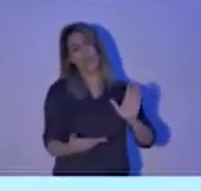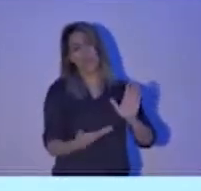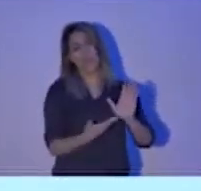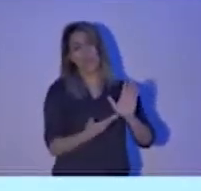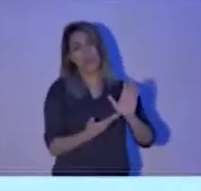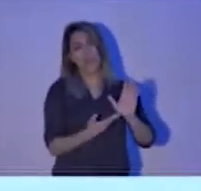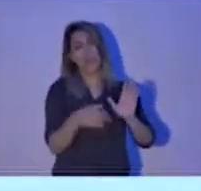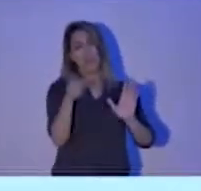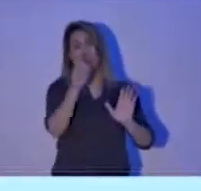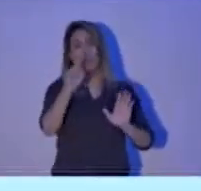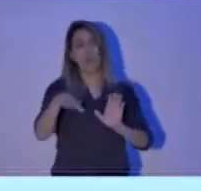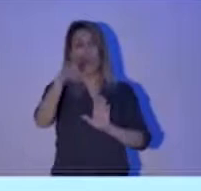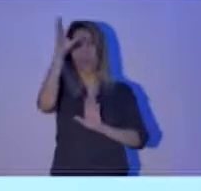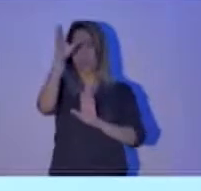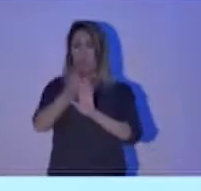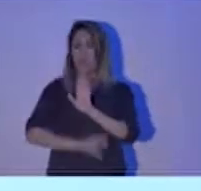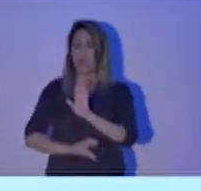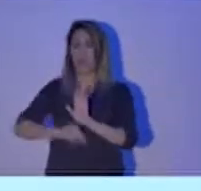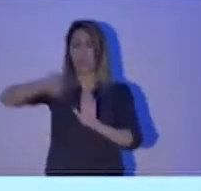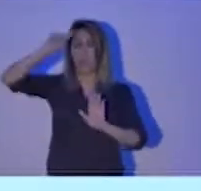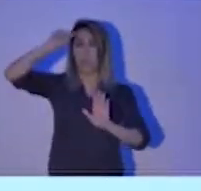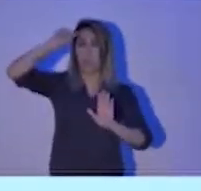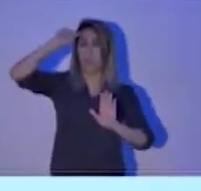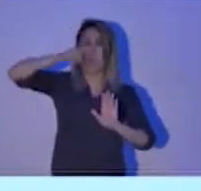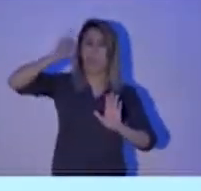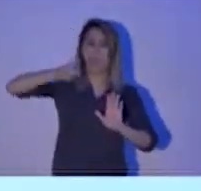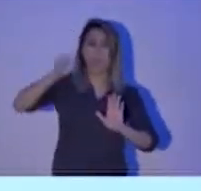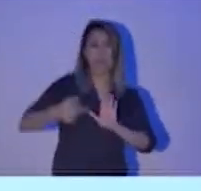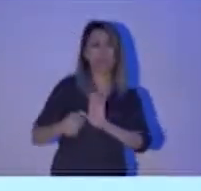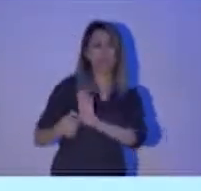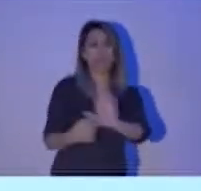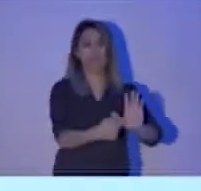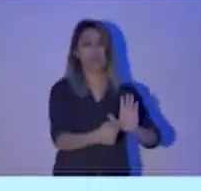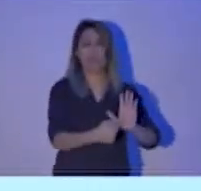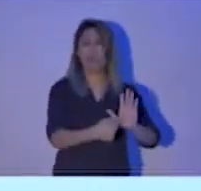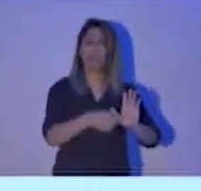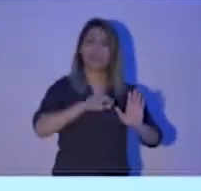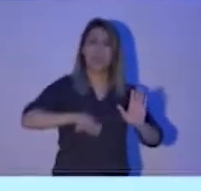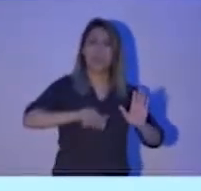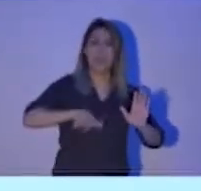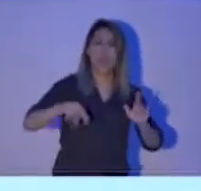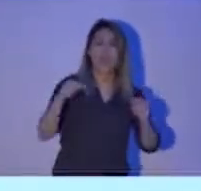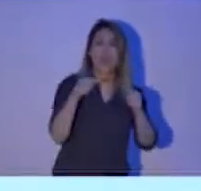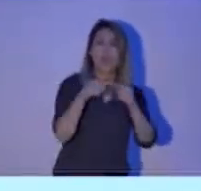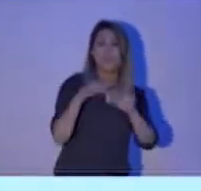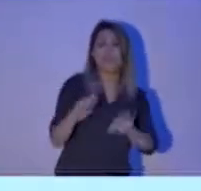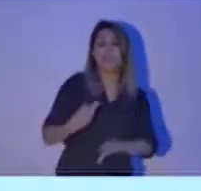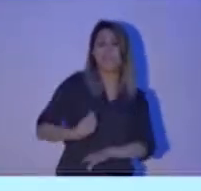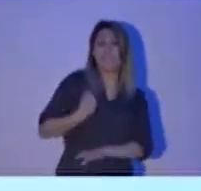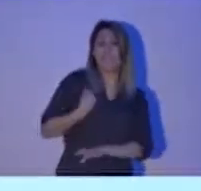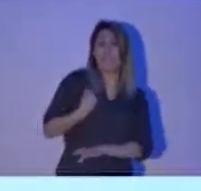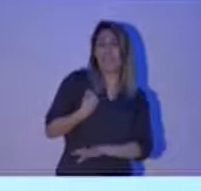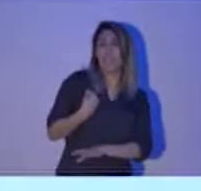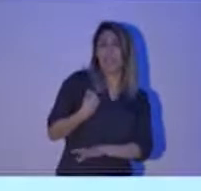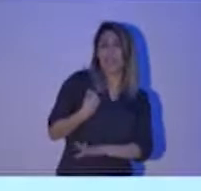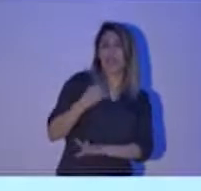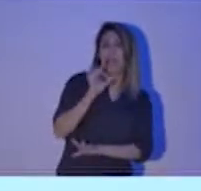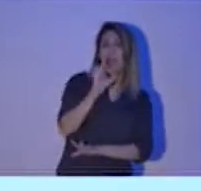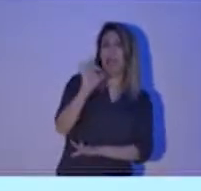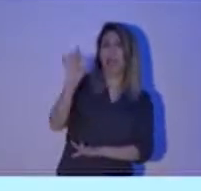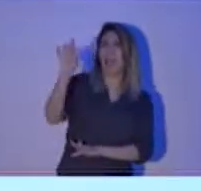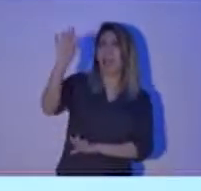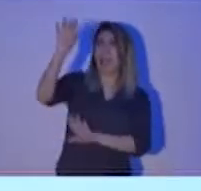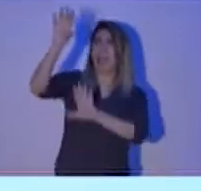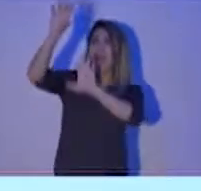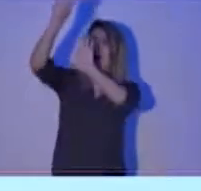sendo imposto. O outro é o regime de colaboração. Eu acho que nós estamos avançando muito em cada território, com